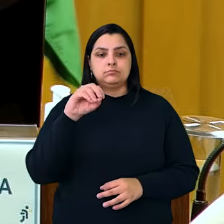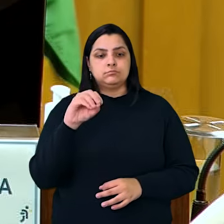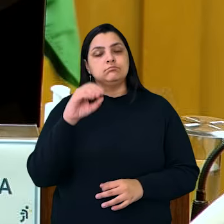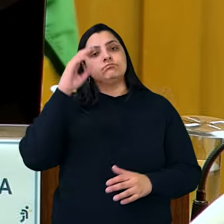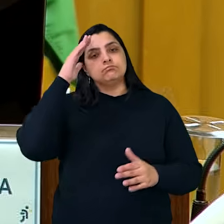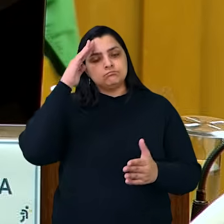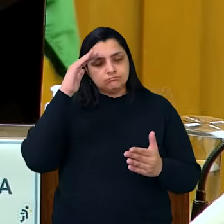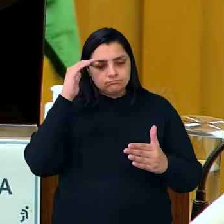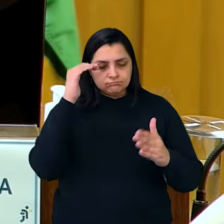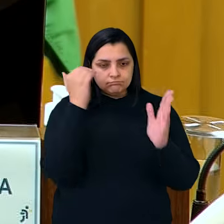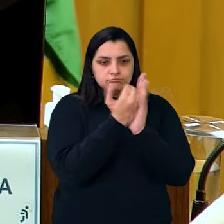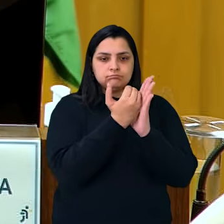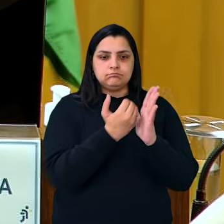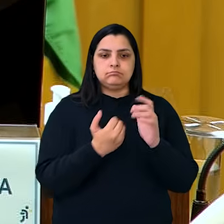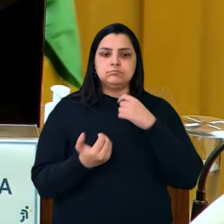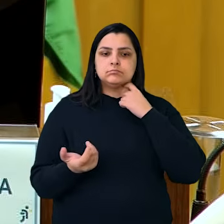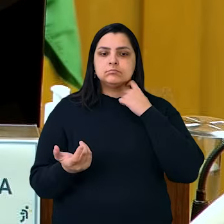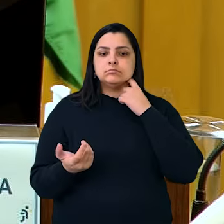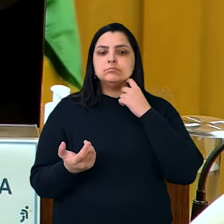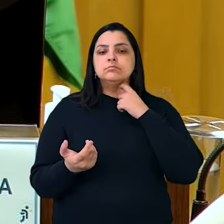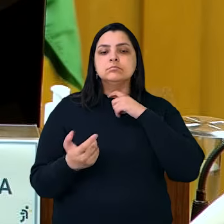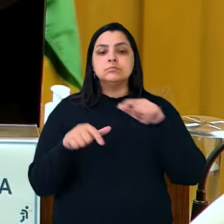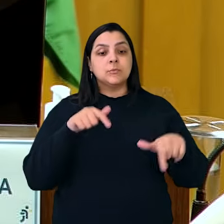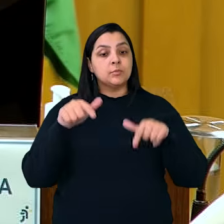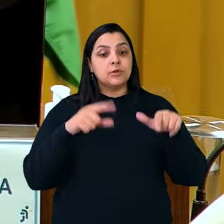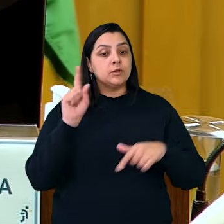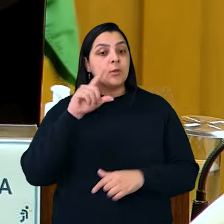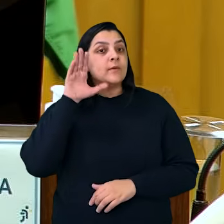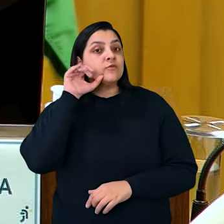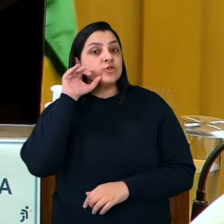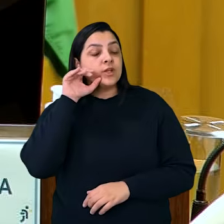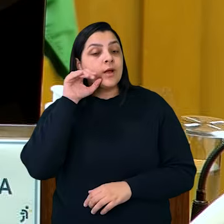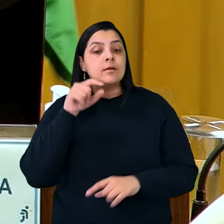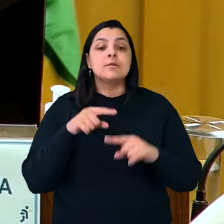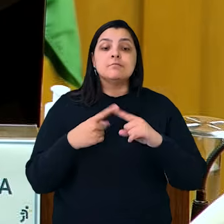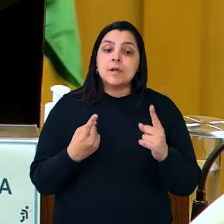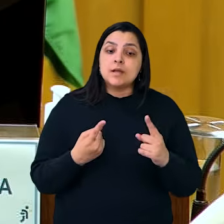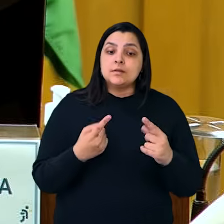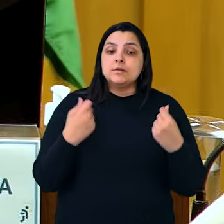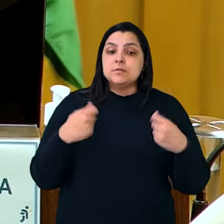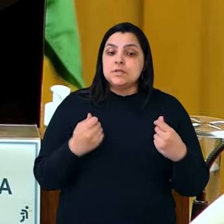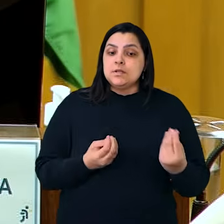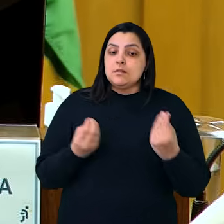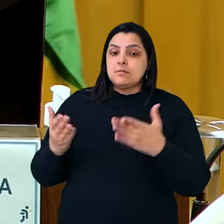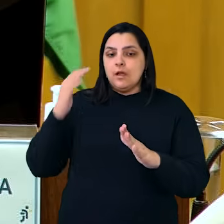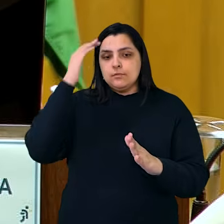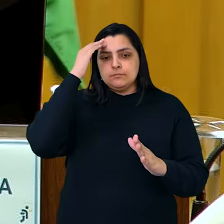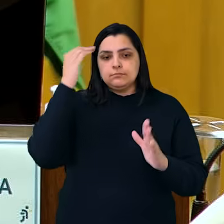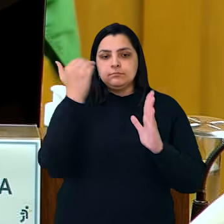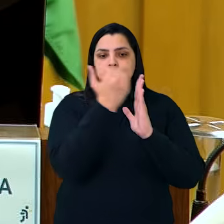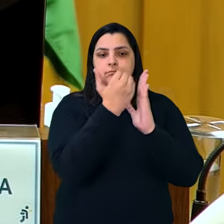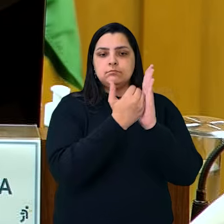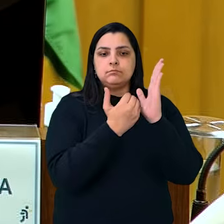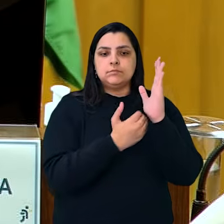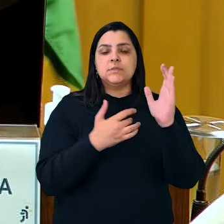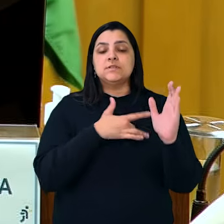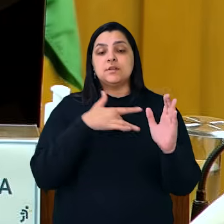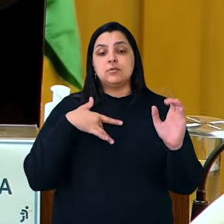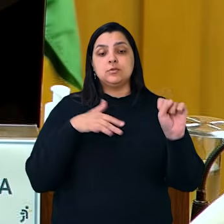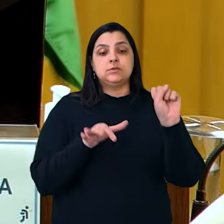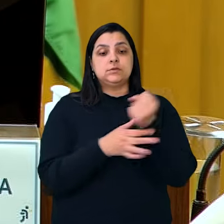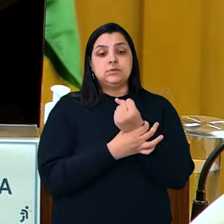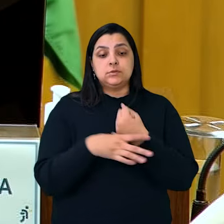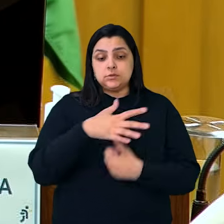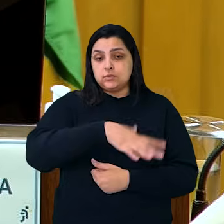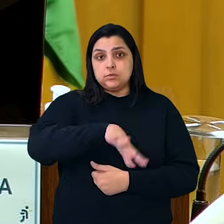o entendimento. O tomador de serviço não é empregador, claro, mas ele tem que assegurar o cumprimento das normas de saúde e segurança